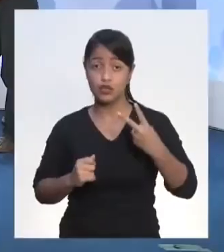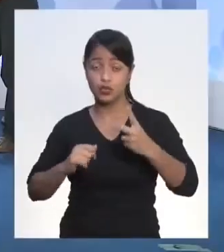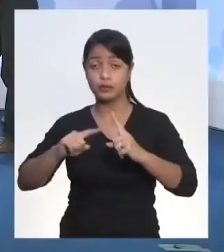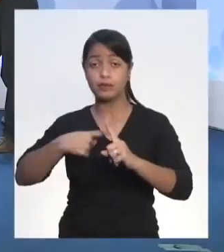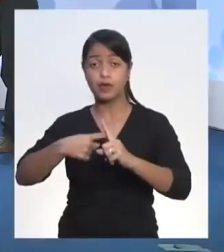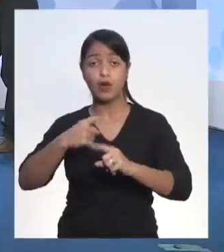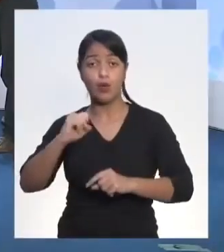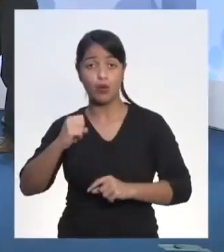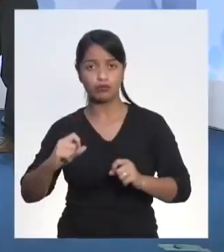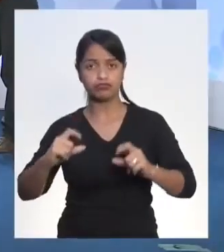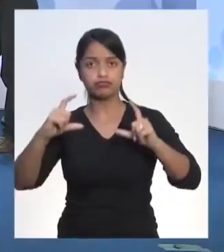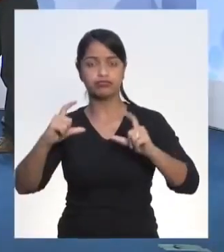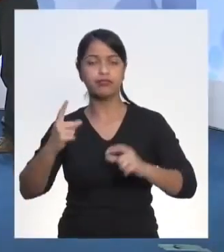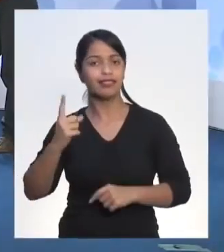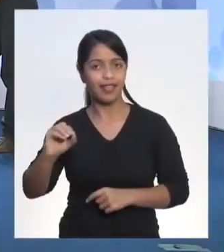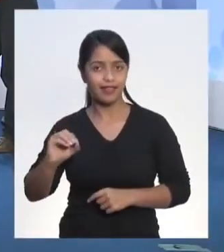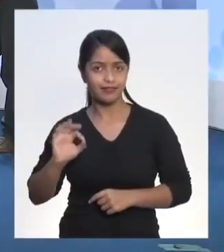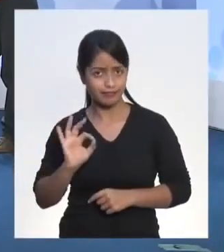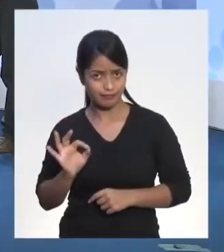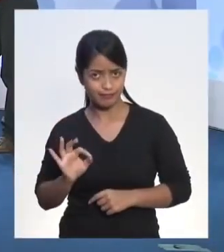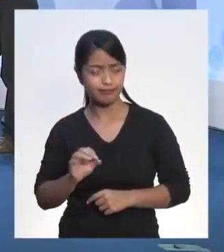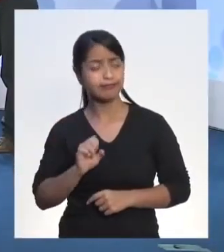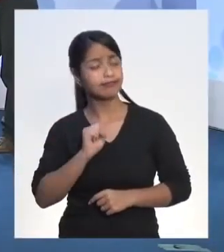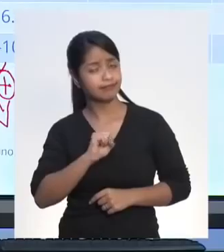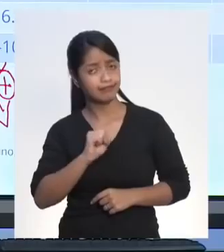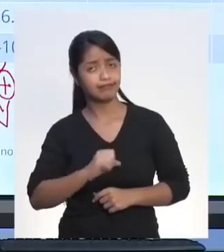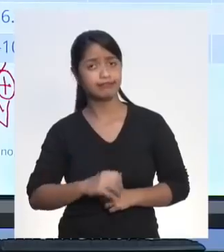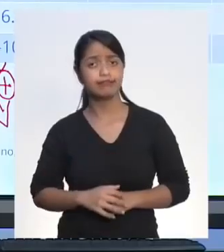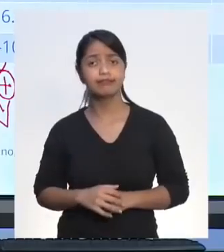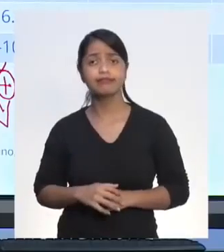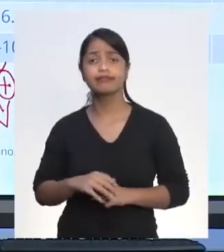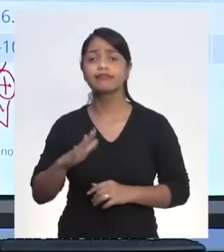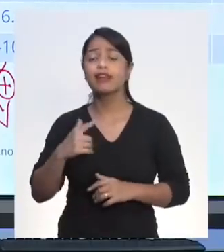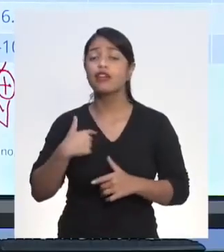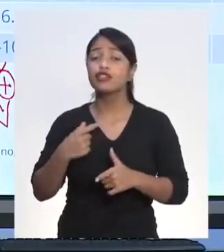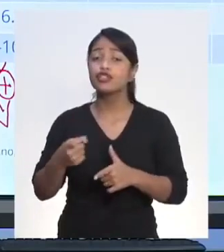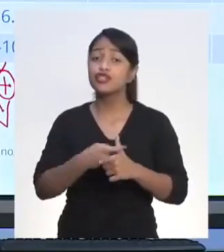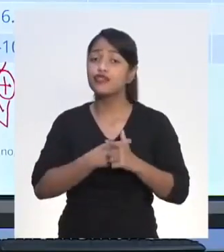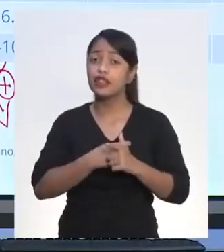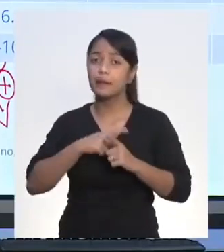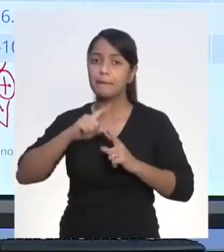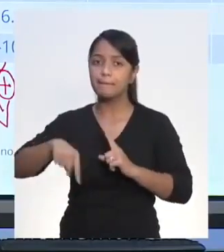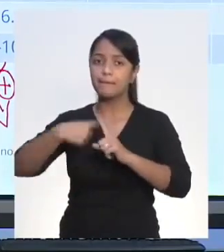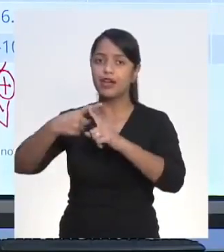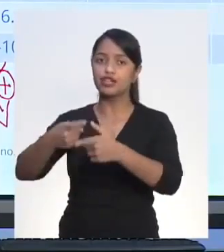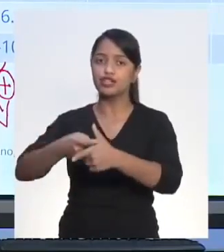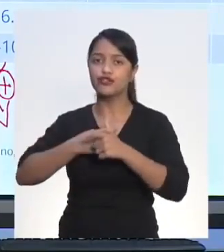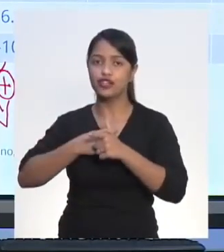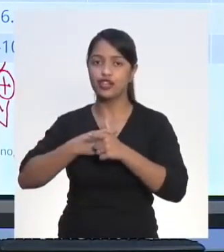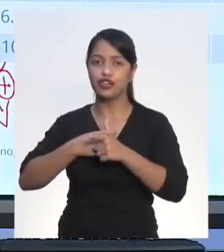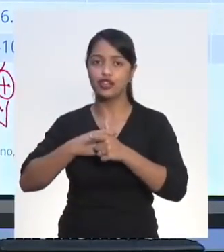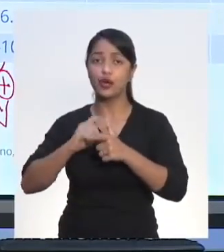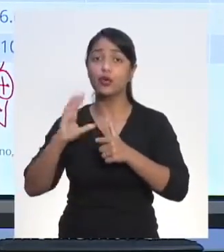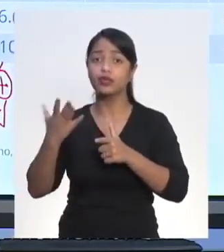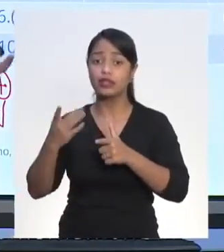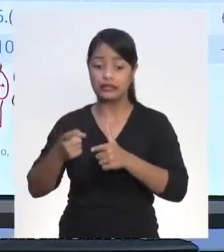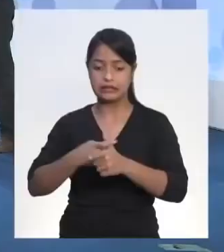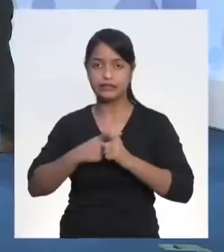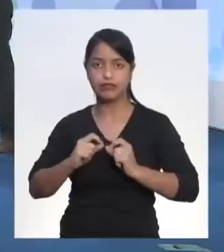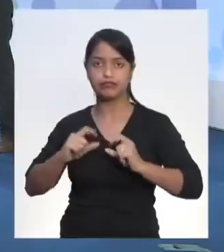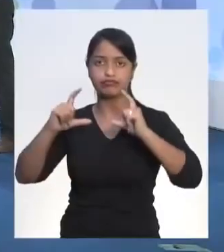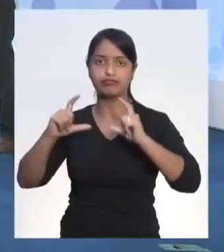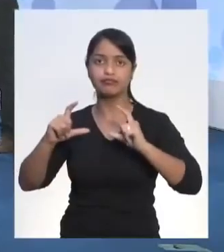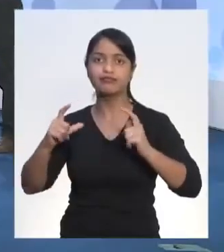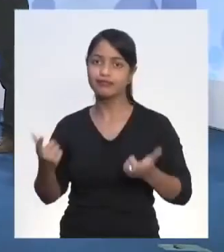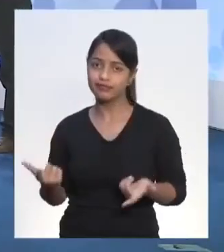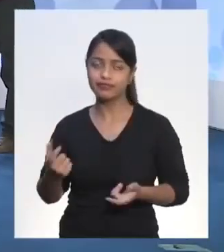8, daria 10 positivo, não é? Sim. Só que se eu somasse uma dívida, o que aconteceria? A dívida aumentaria. A